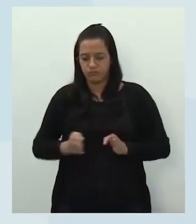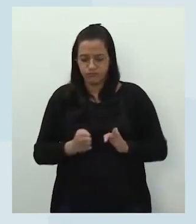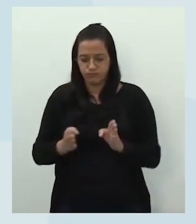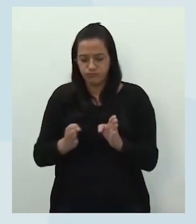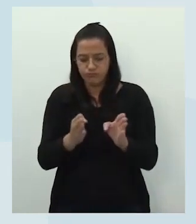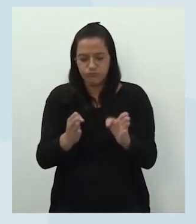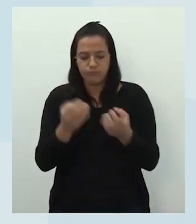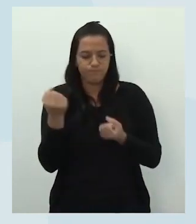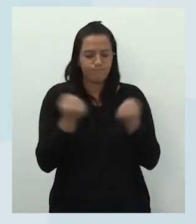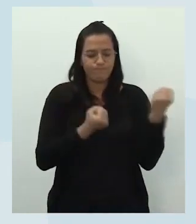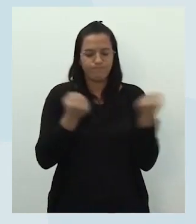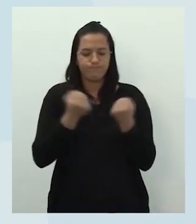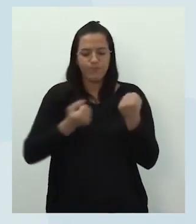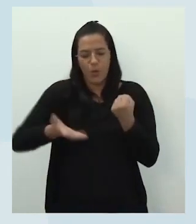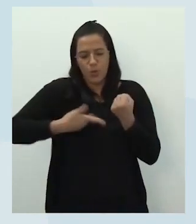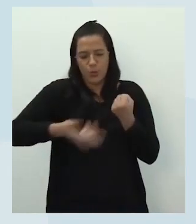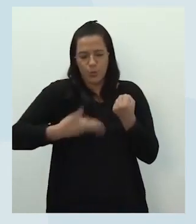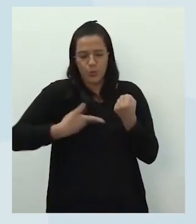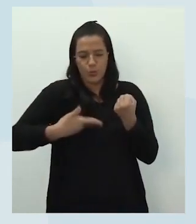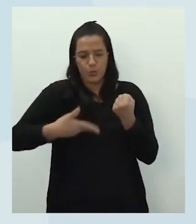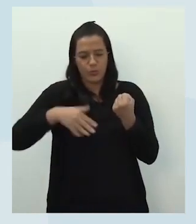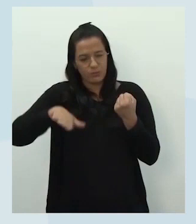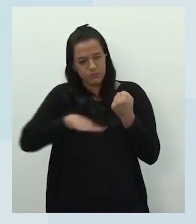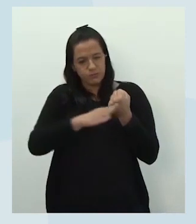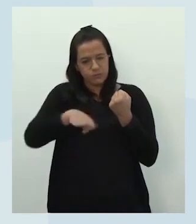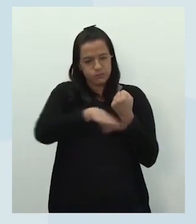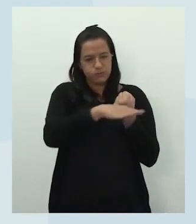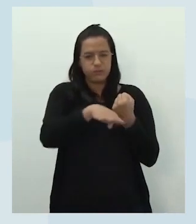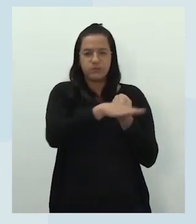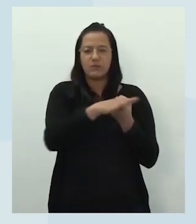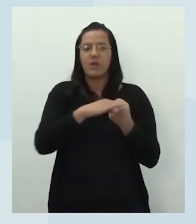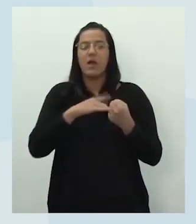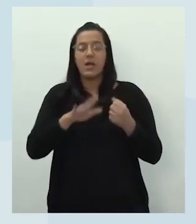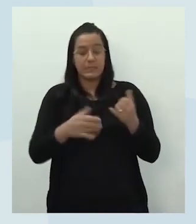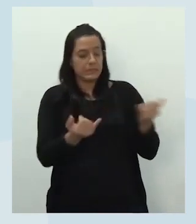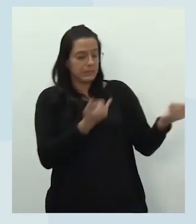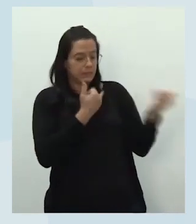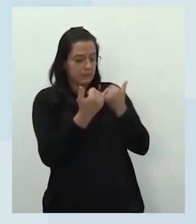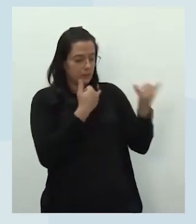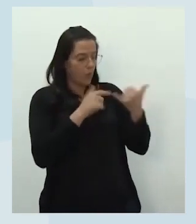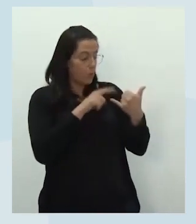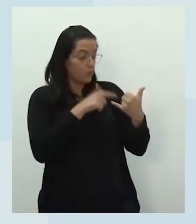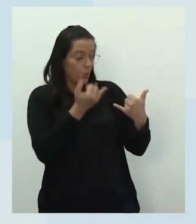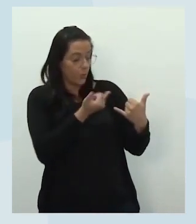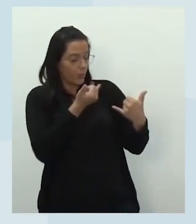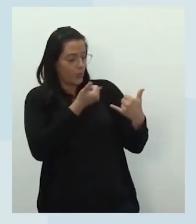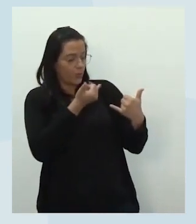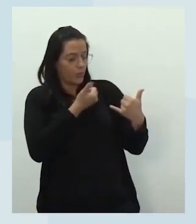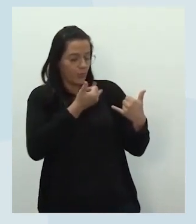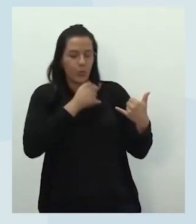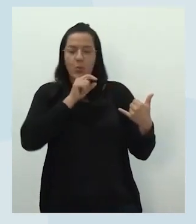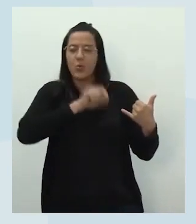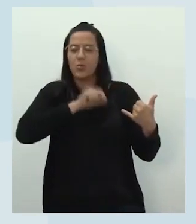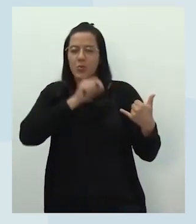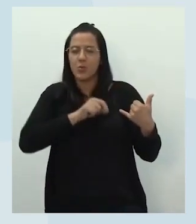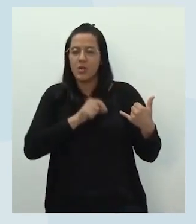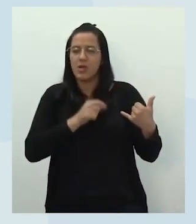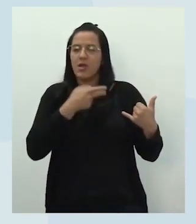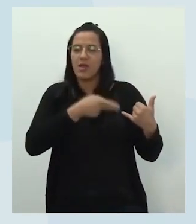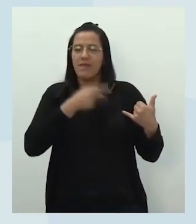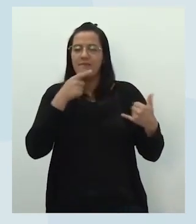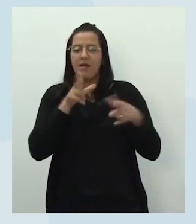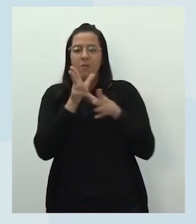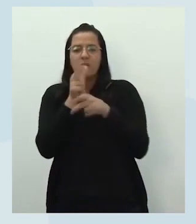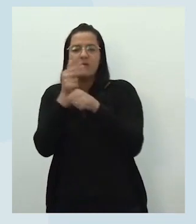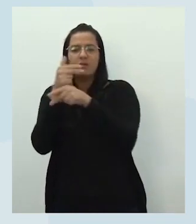conhecia, dirigindo o mais rápido que consegue. As notícias no celular não param de informar sobre a ocorrência do